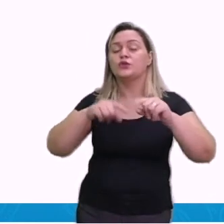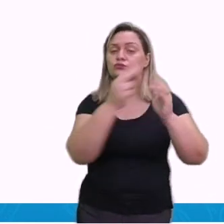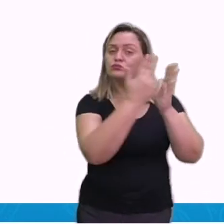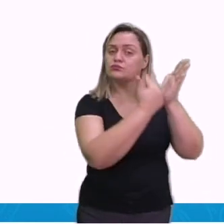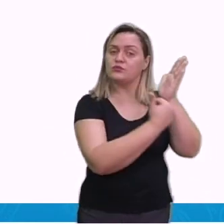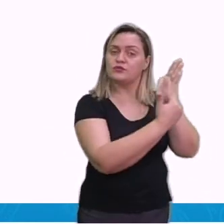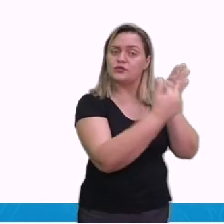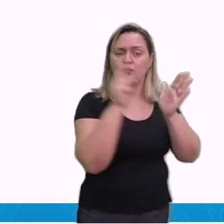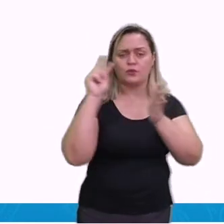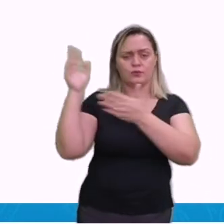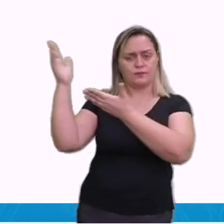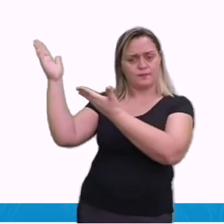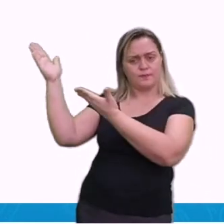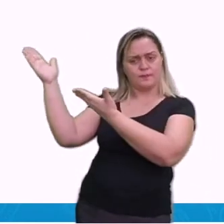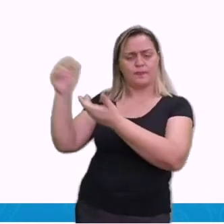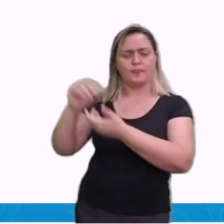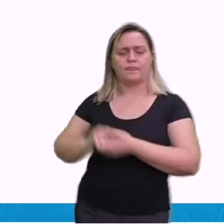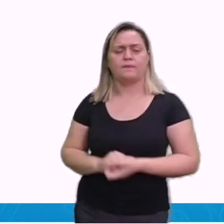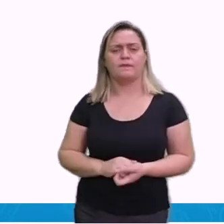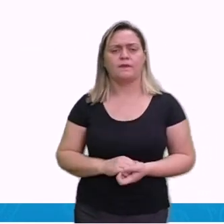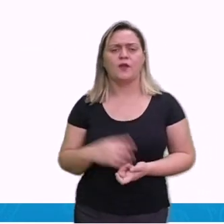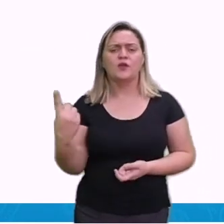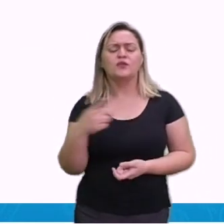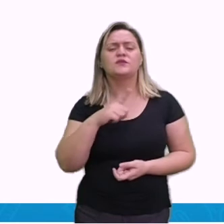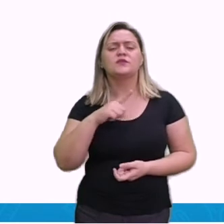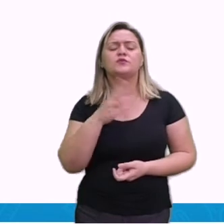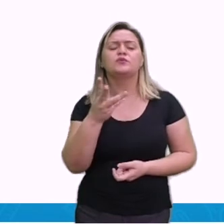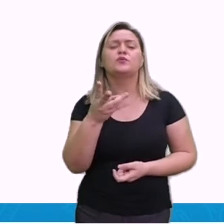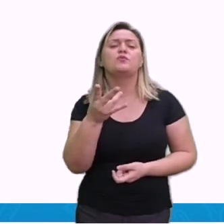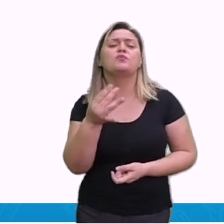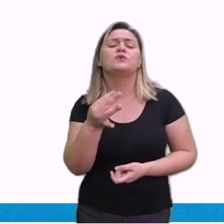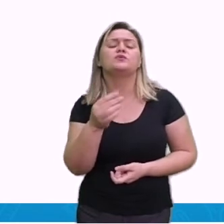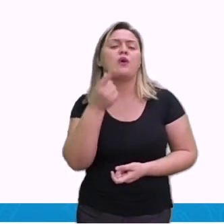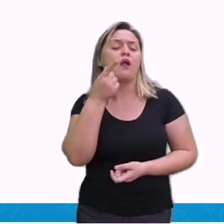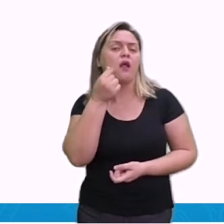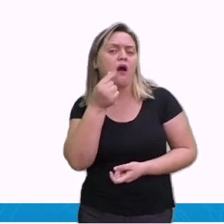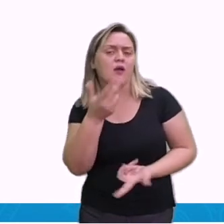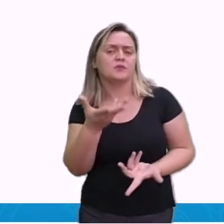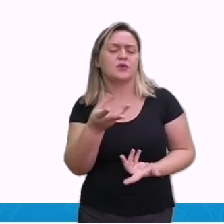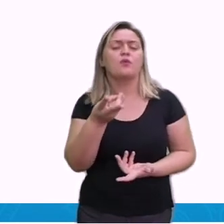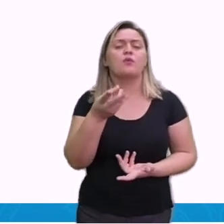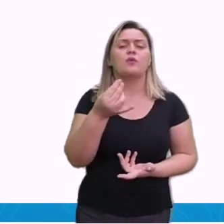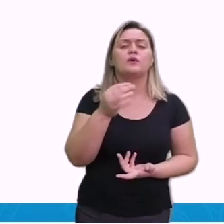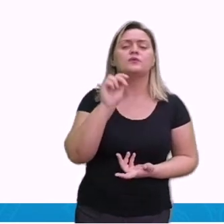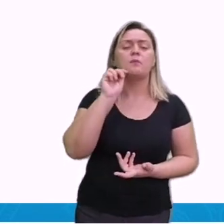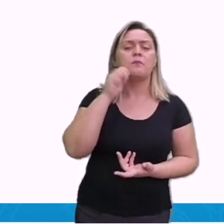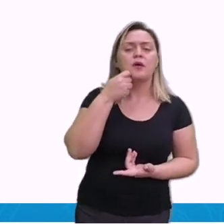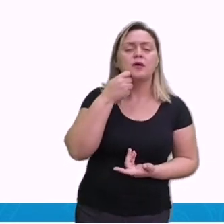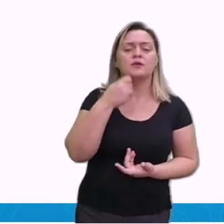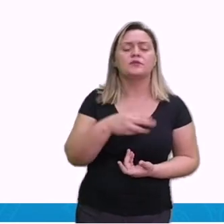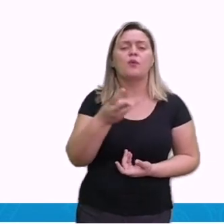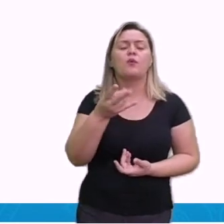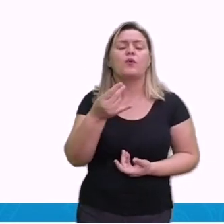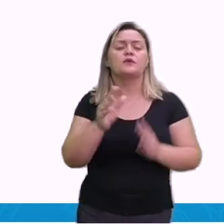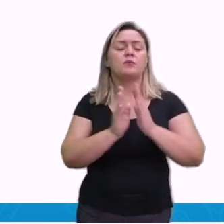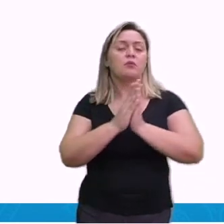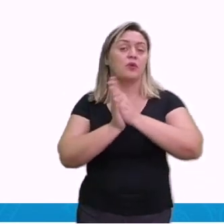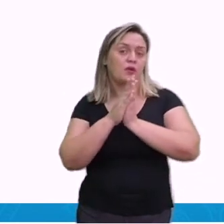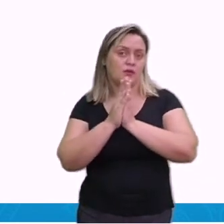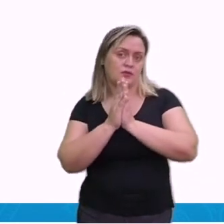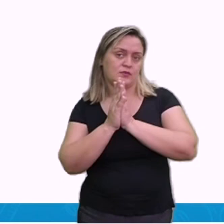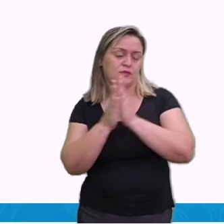no plural. E agora, essa atividade, a gente vai reescrever as frases de acordo com os objetos